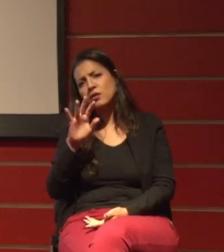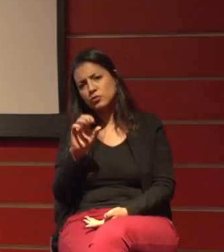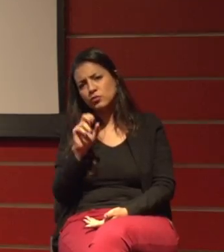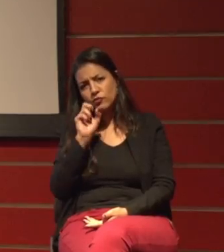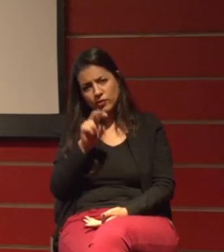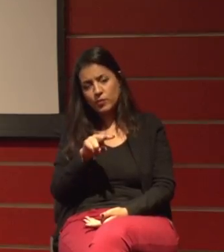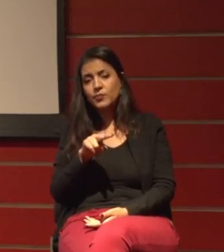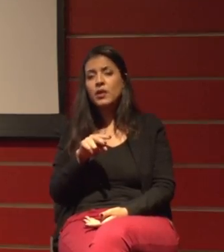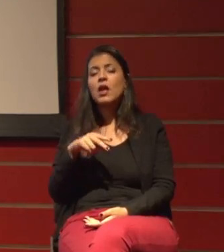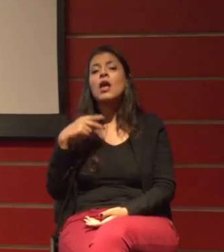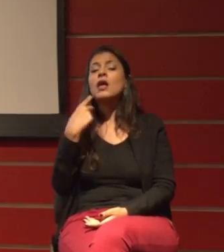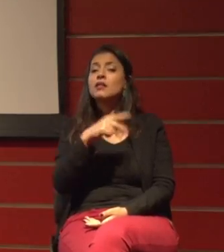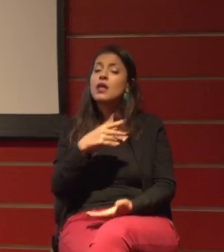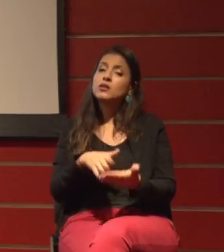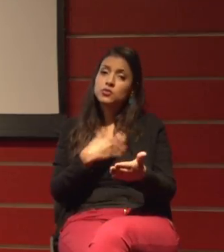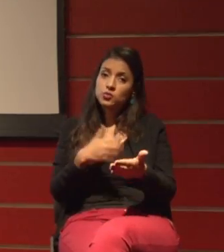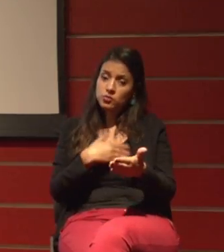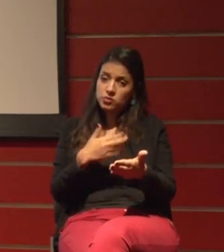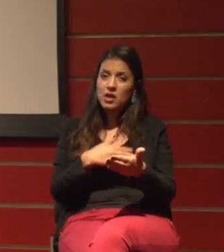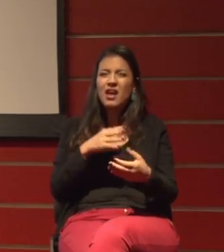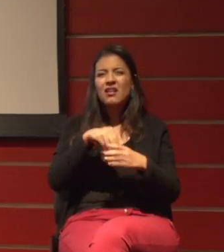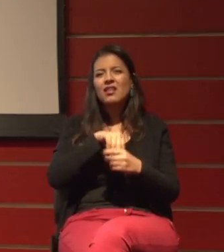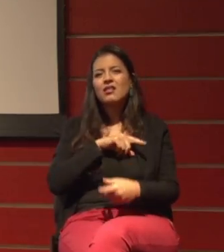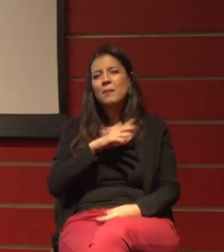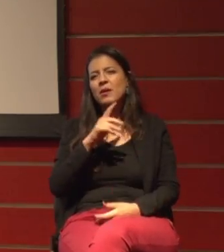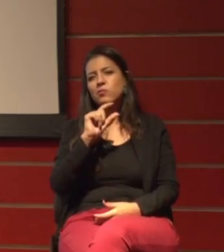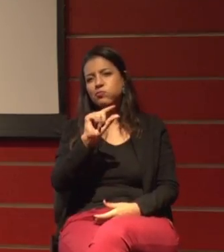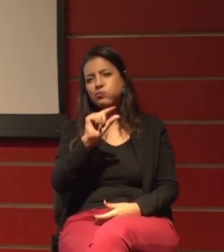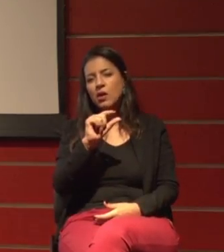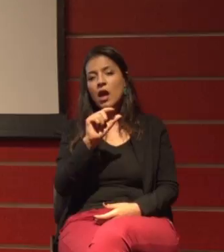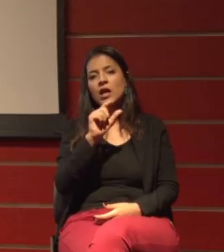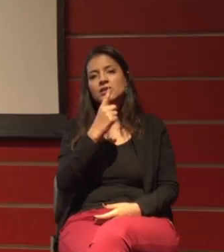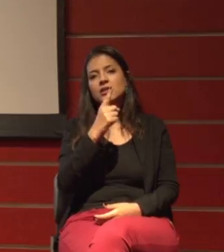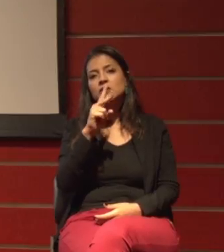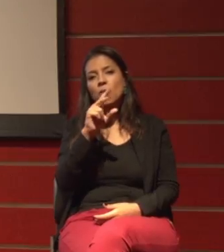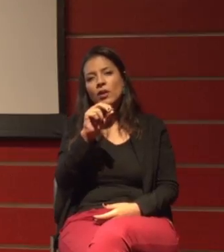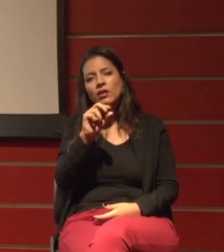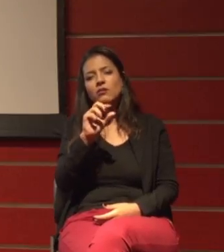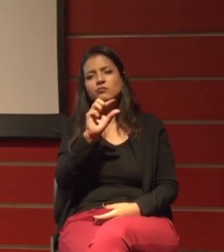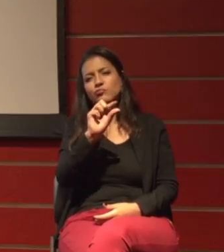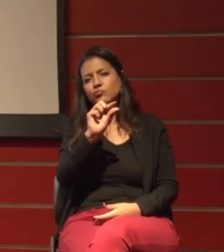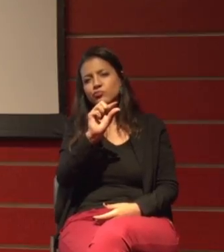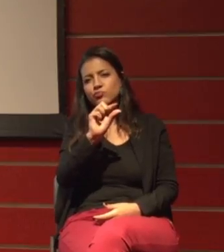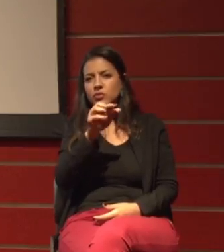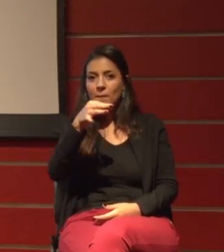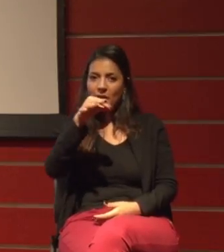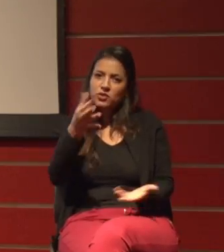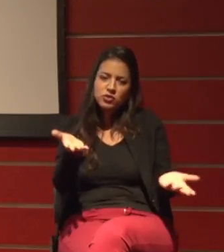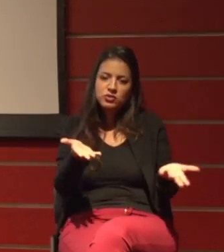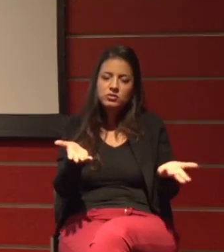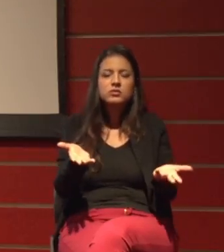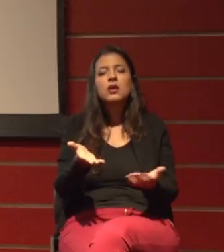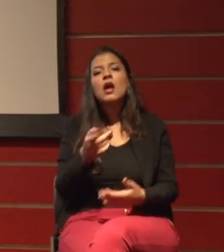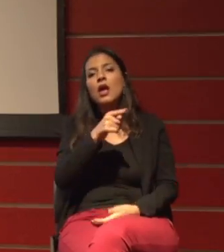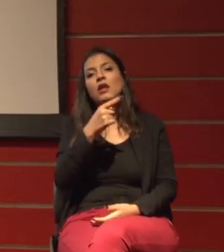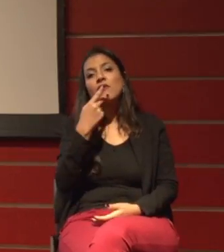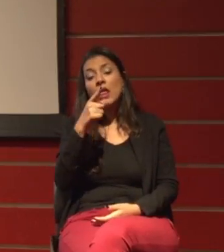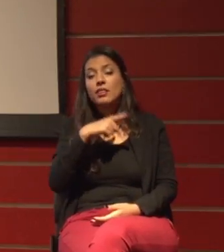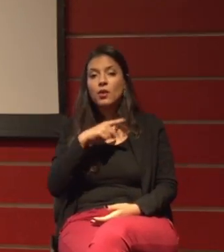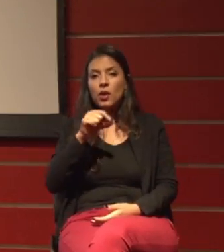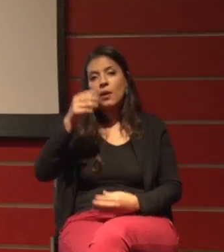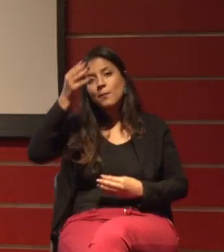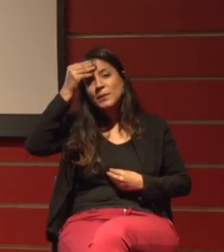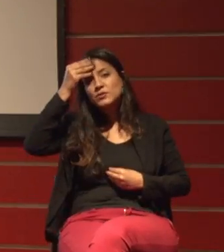que os livros do n geralmente são livros com 150 páginas são são livros grandes mas ele fala que ele tem desenvolvimento de